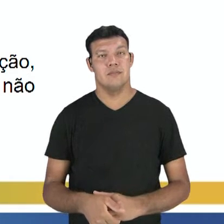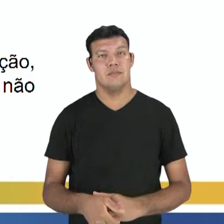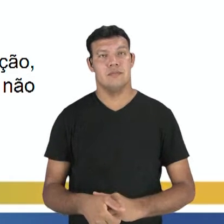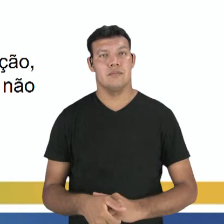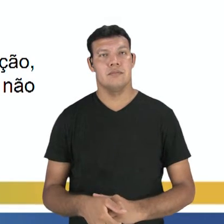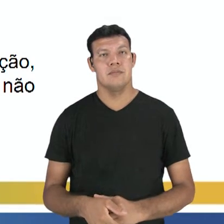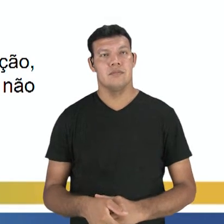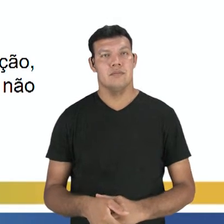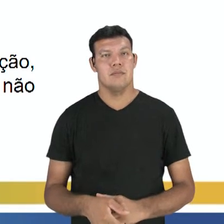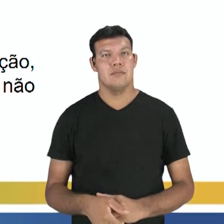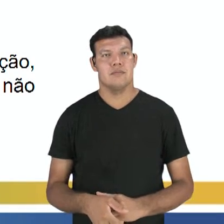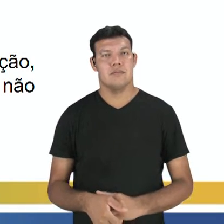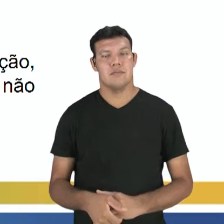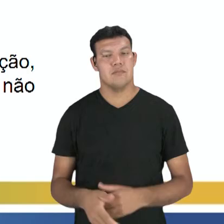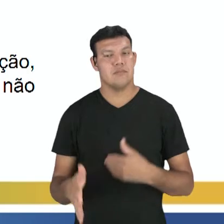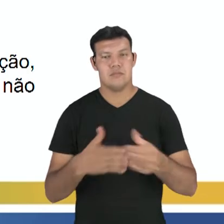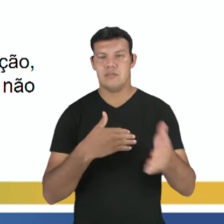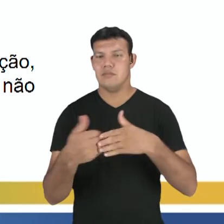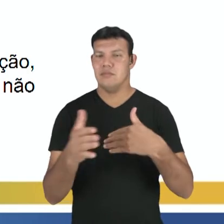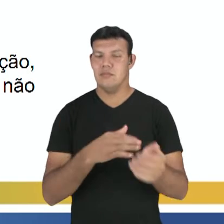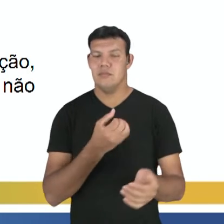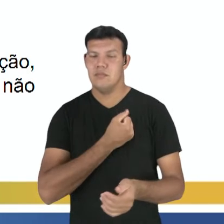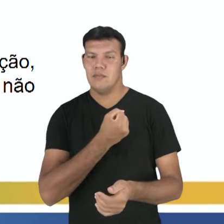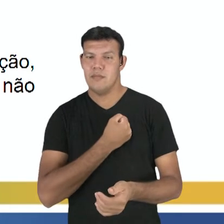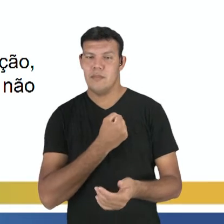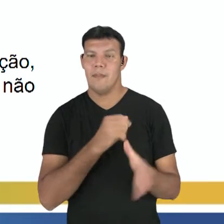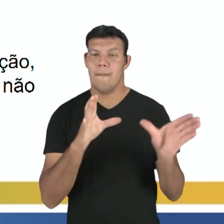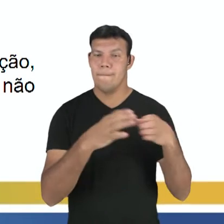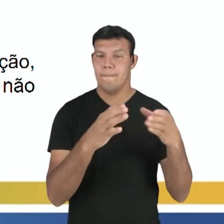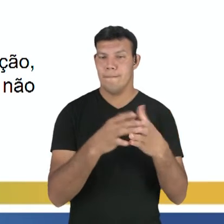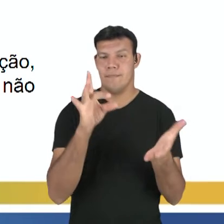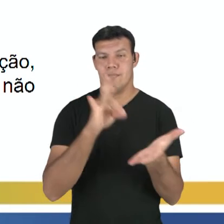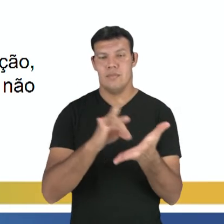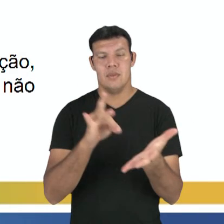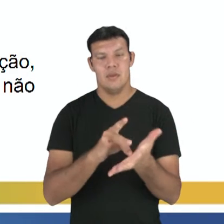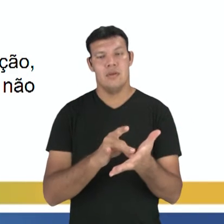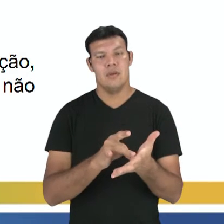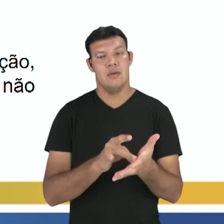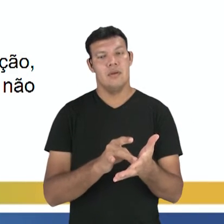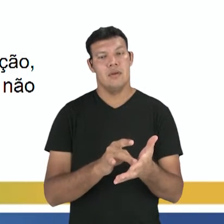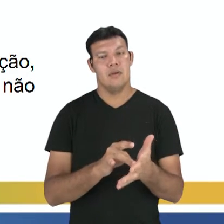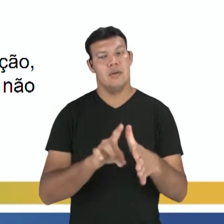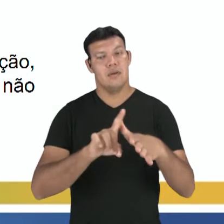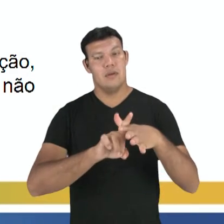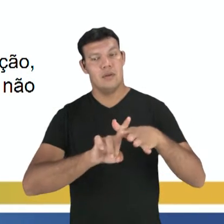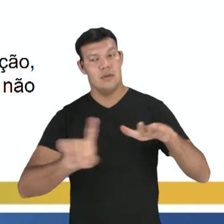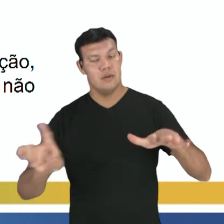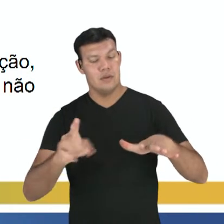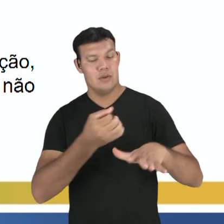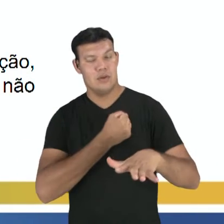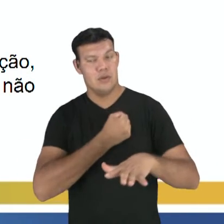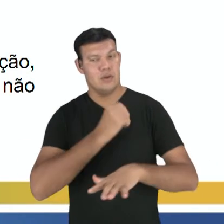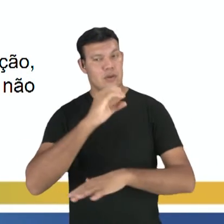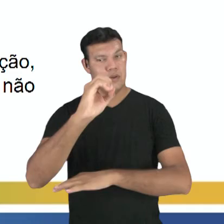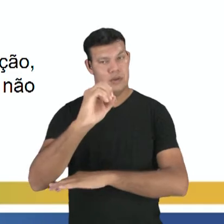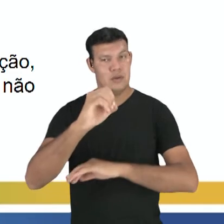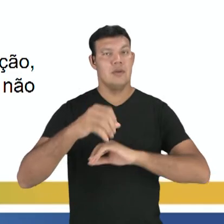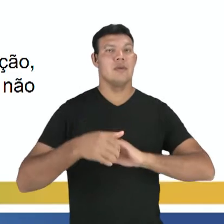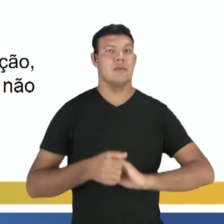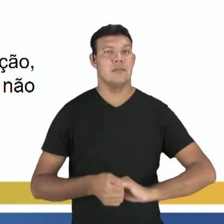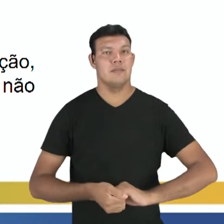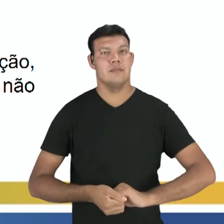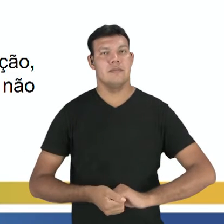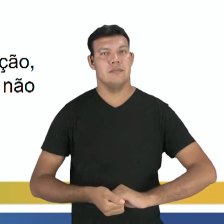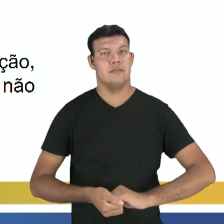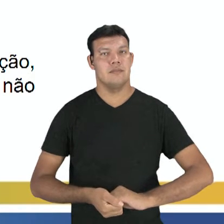tá? Então vai ser qualquer número dos reais sem o zero. que é o conjunto dos números reais